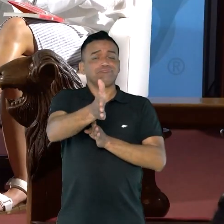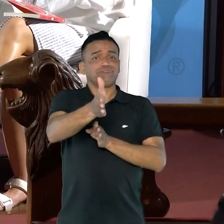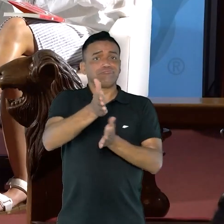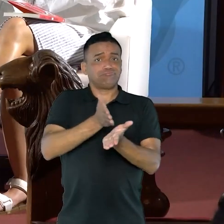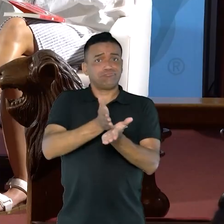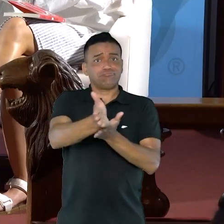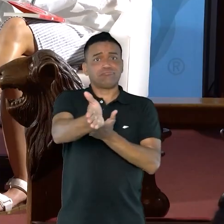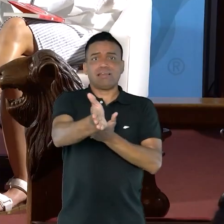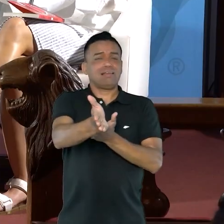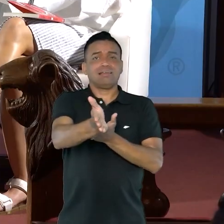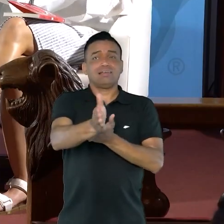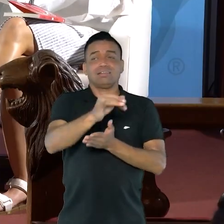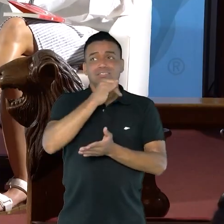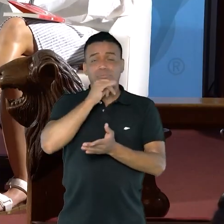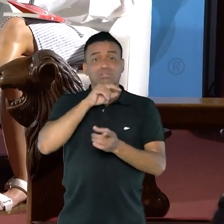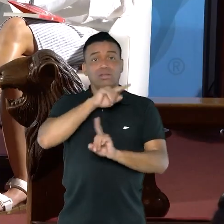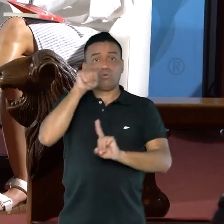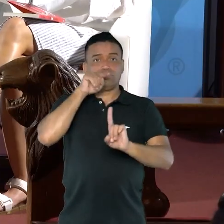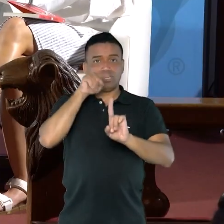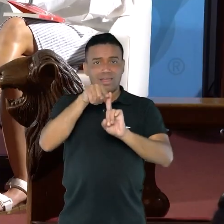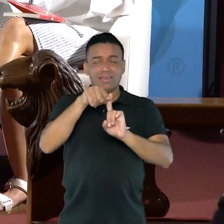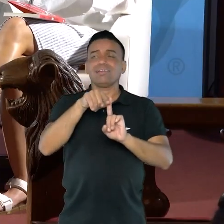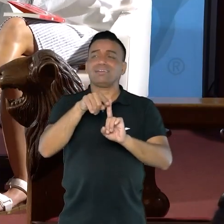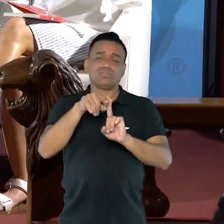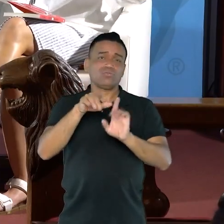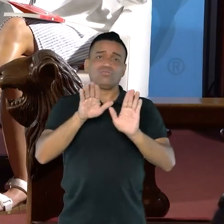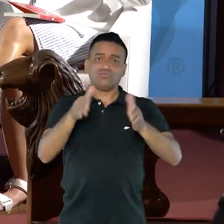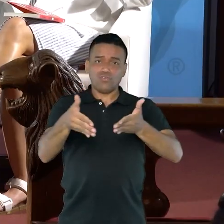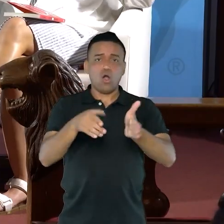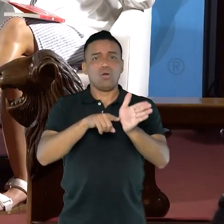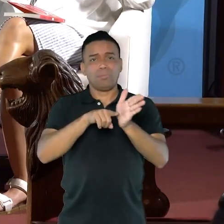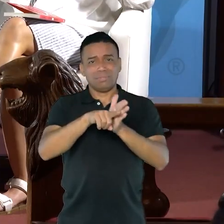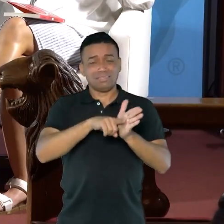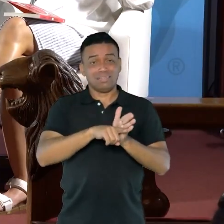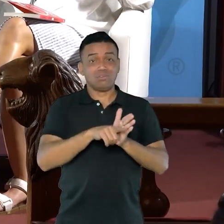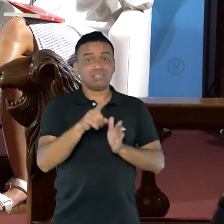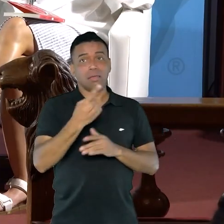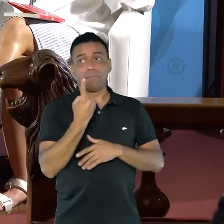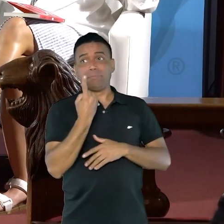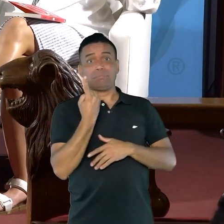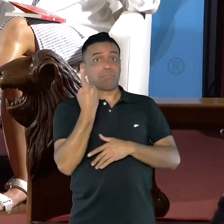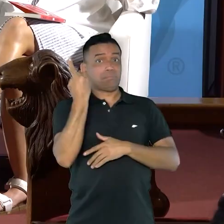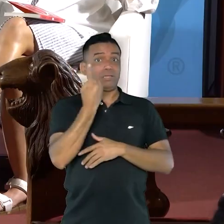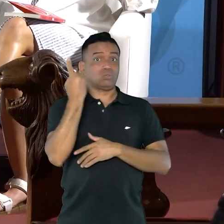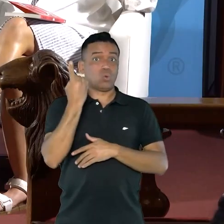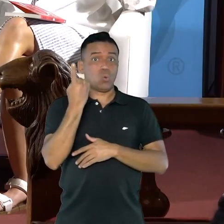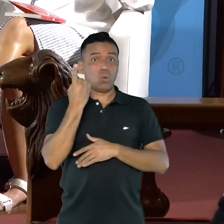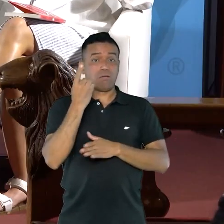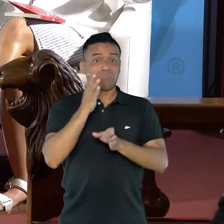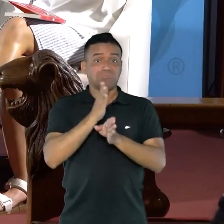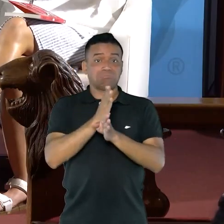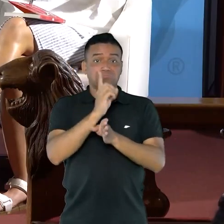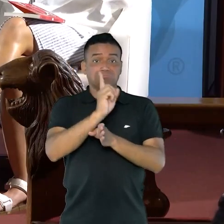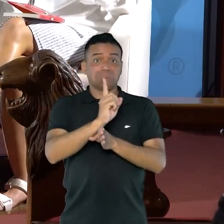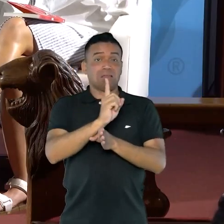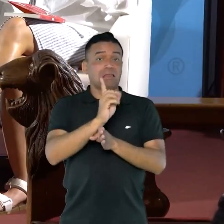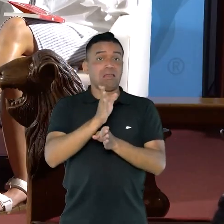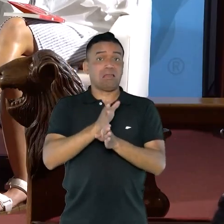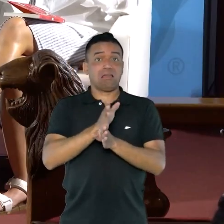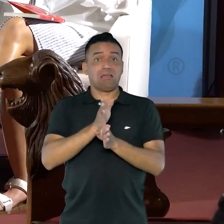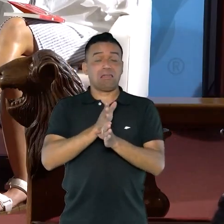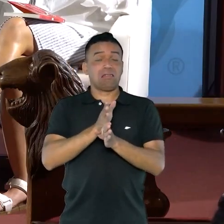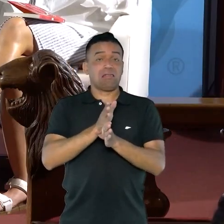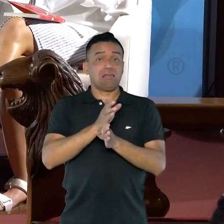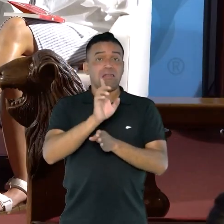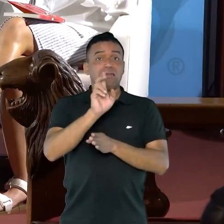supostamente, você tem um objeto de pesquisa e você é um sujeito neutro que nem existe ali, né? Até lembro de uma